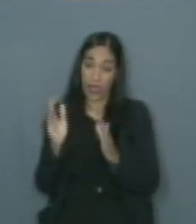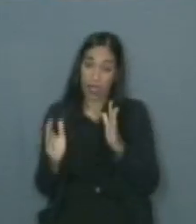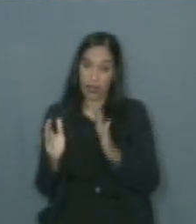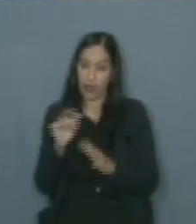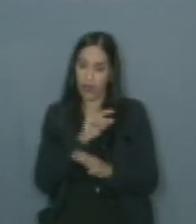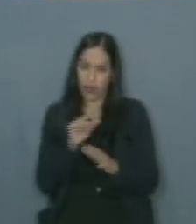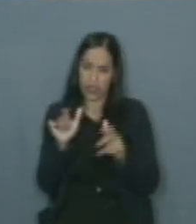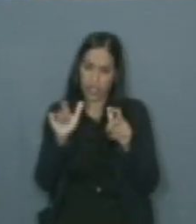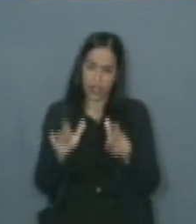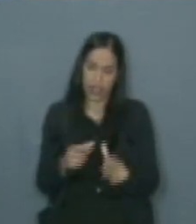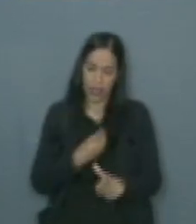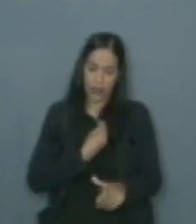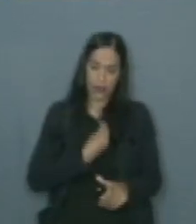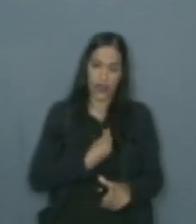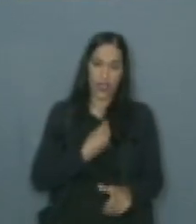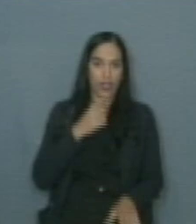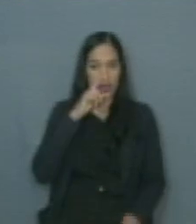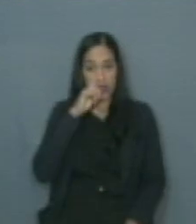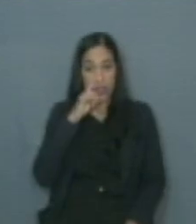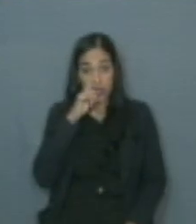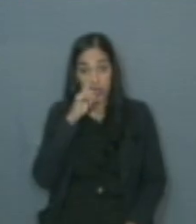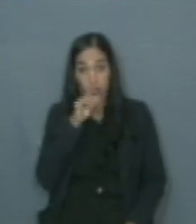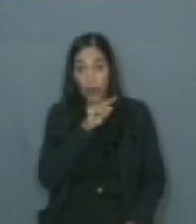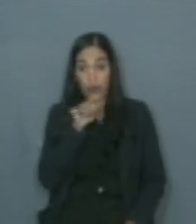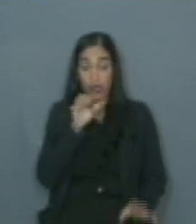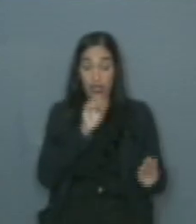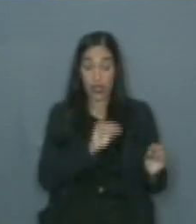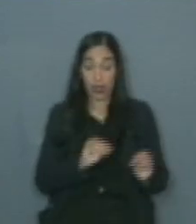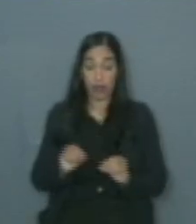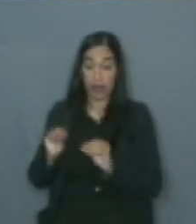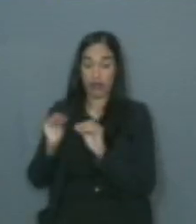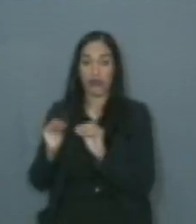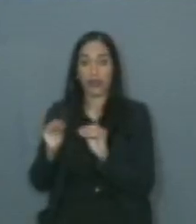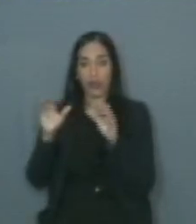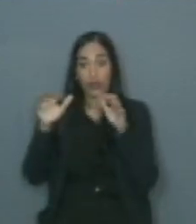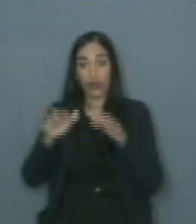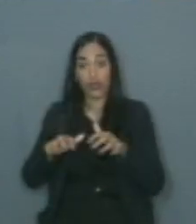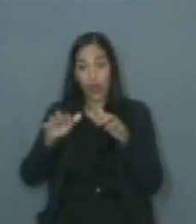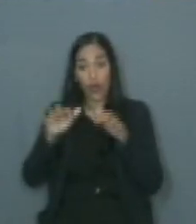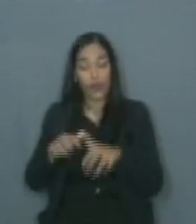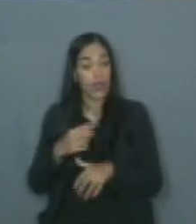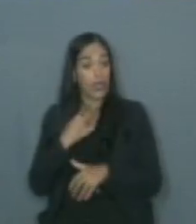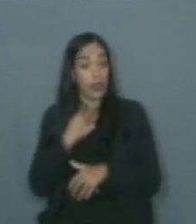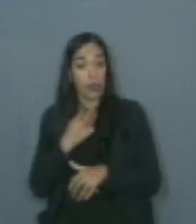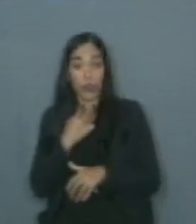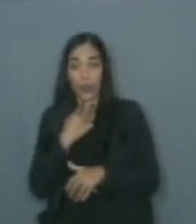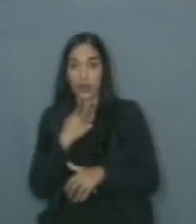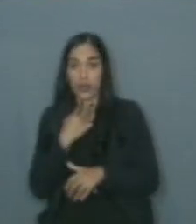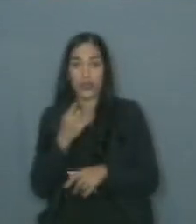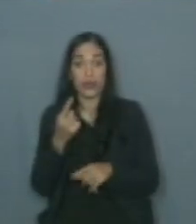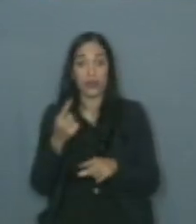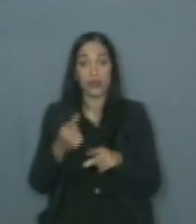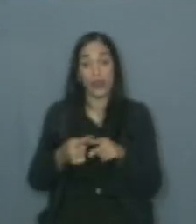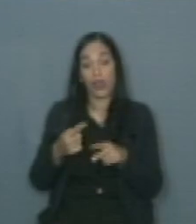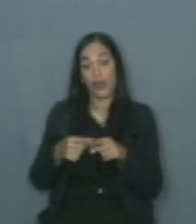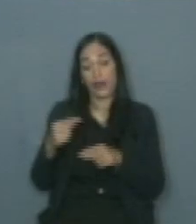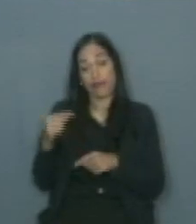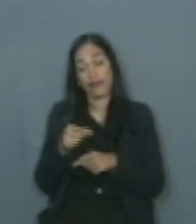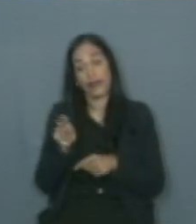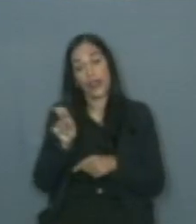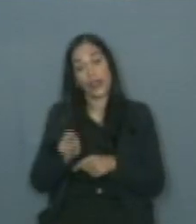risco, você que era para ser remanejado quando chove, não vai poder ir para o centro de acolhimento temporário porque está sendo usado